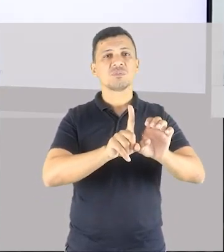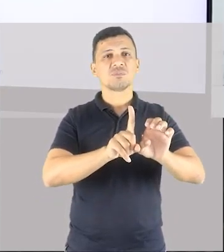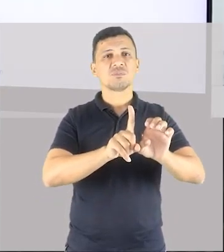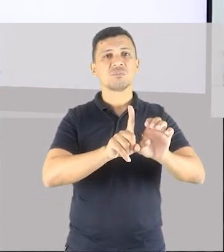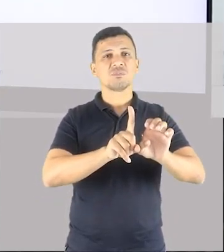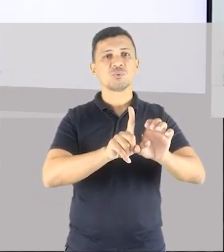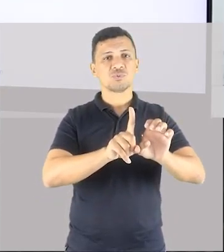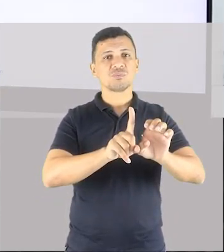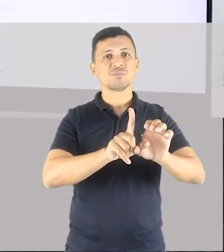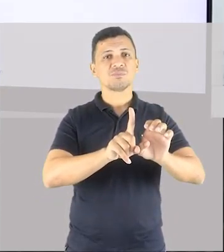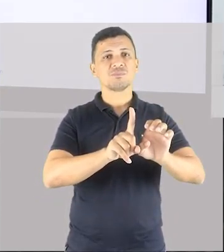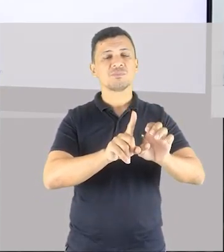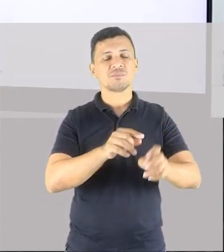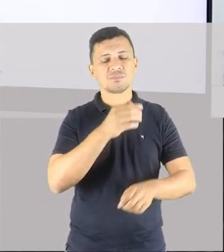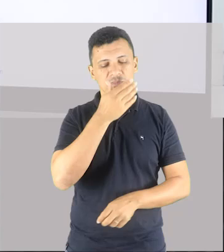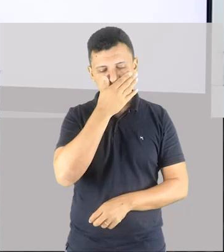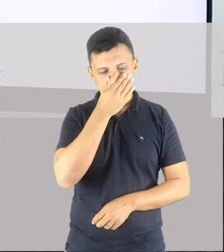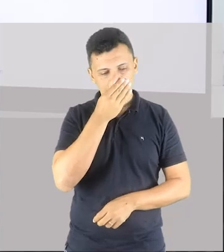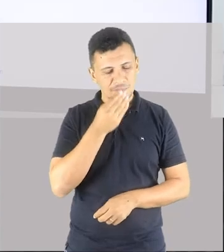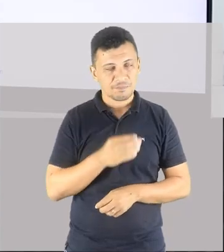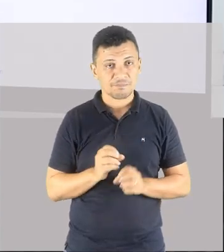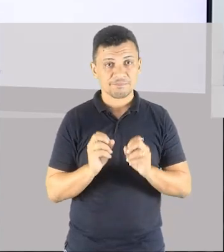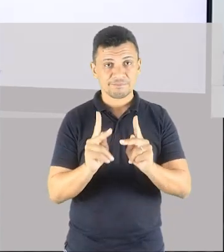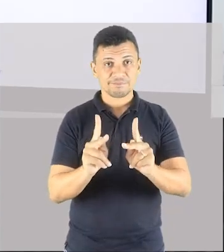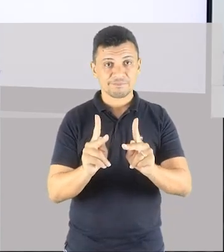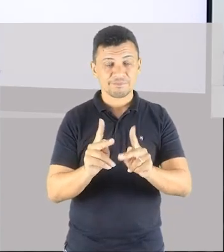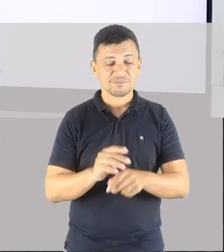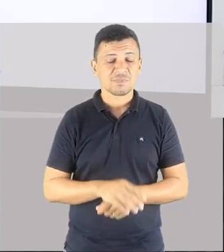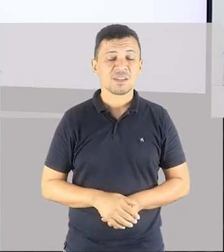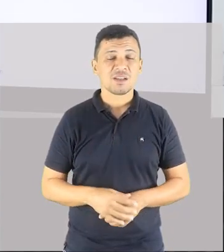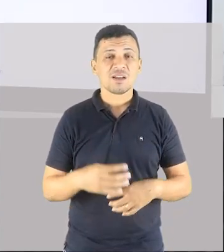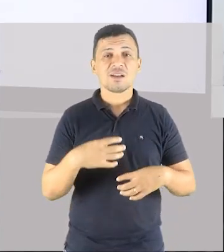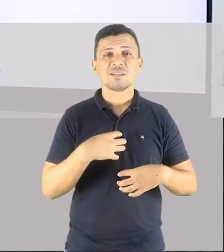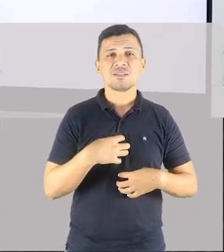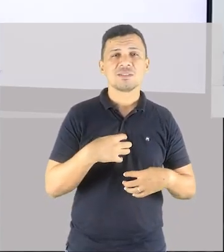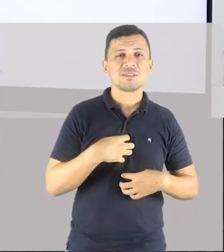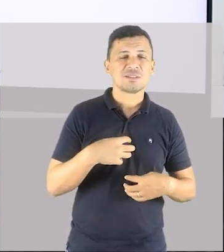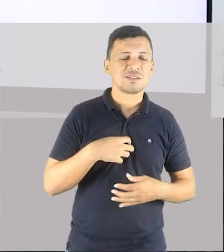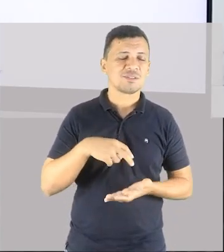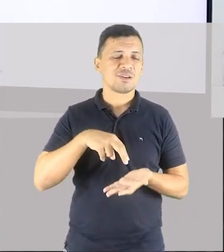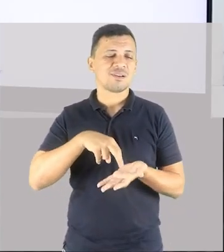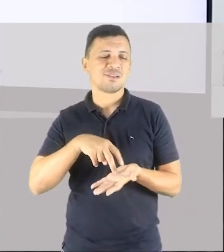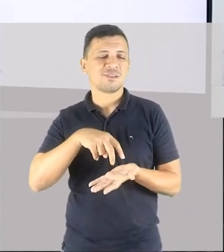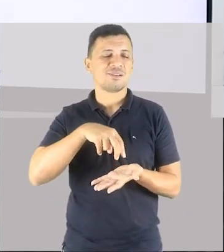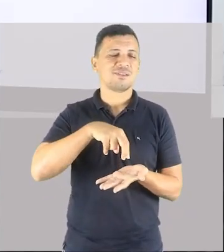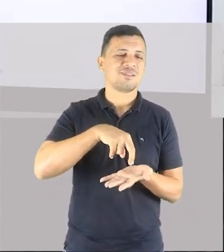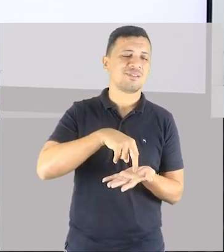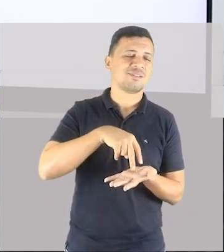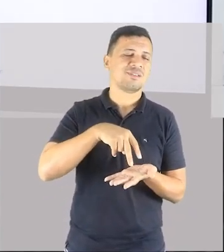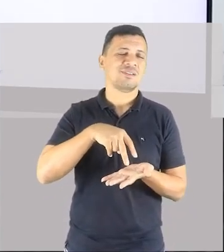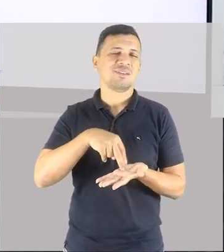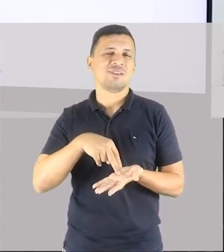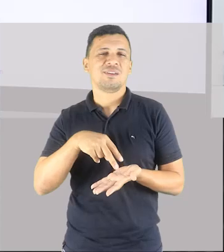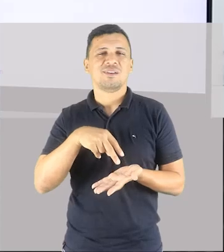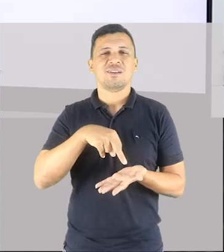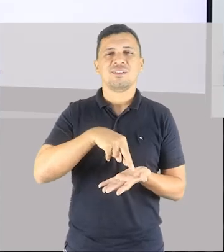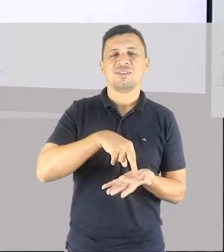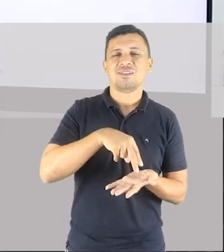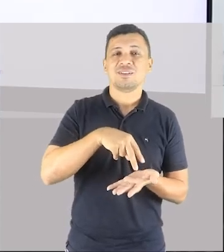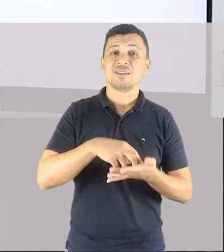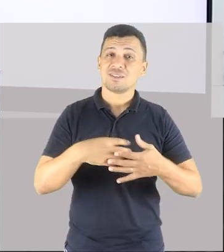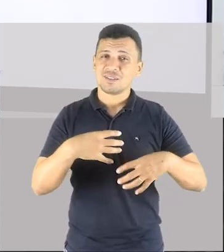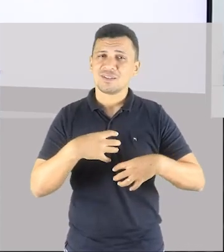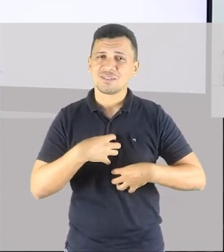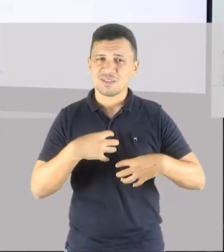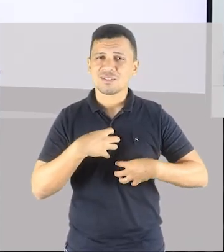chamada de empuxo, tá? E ali ela se sente mais leve. Essa sensação de